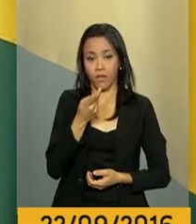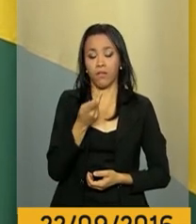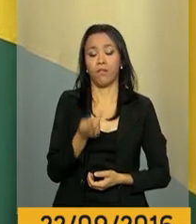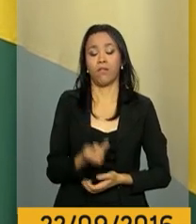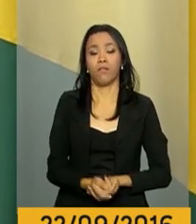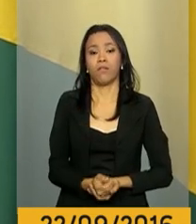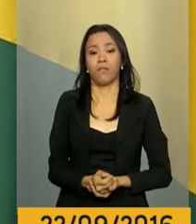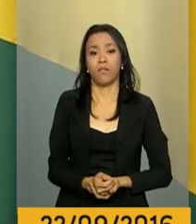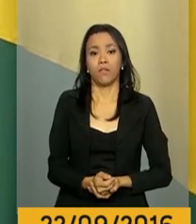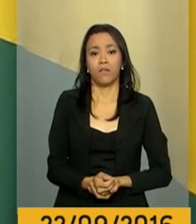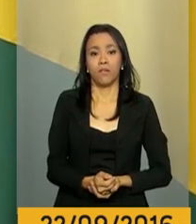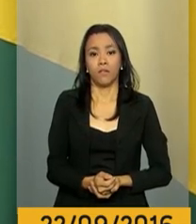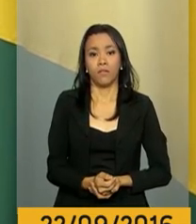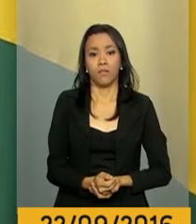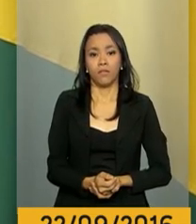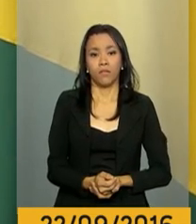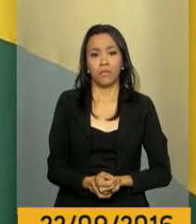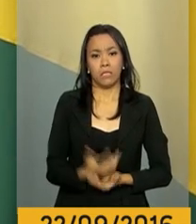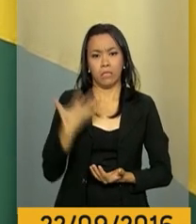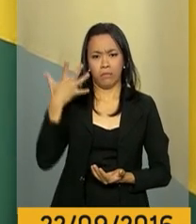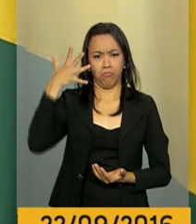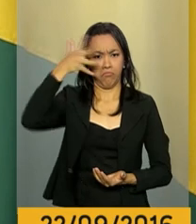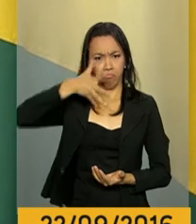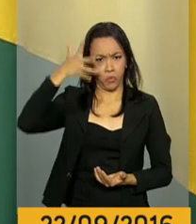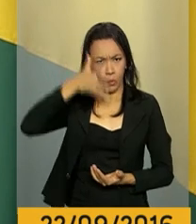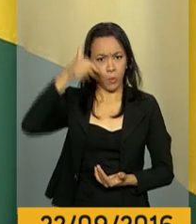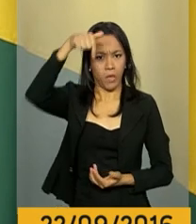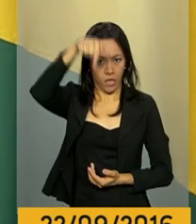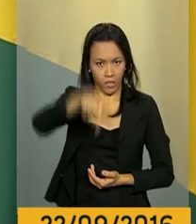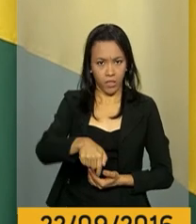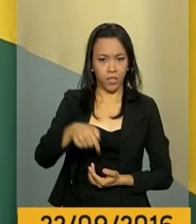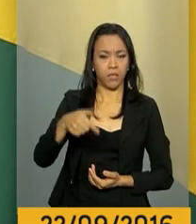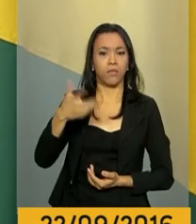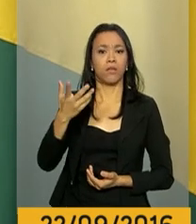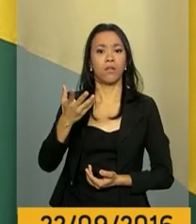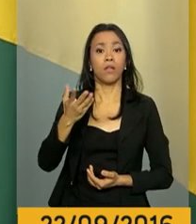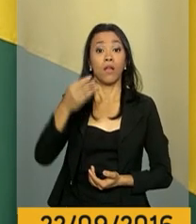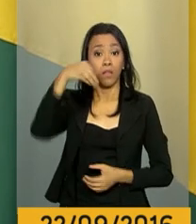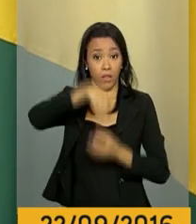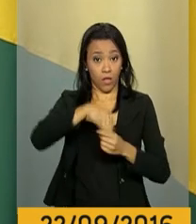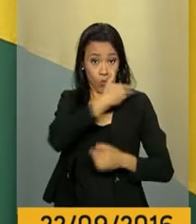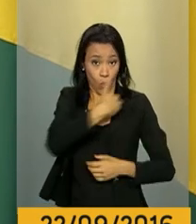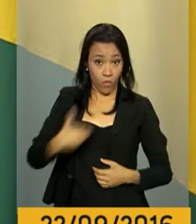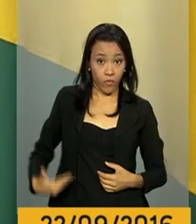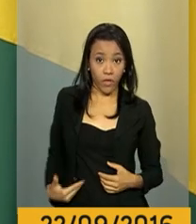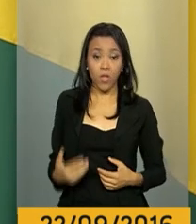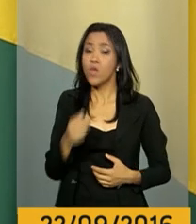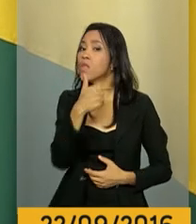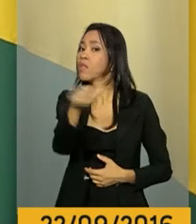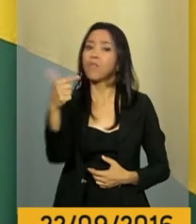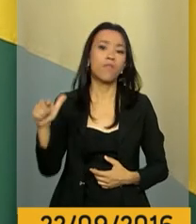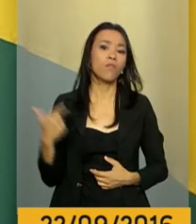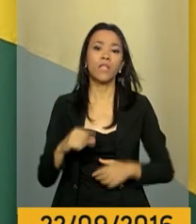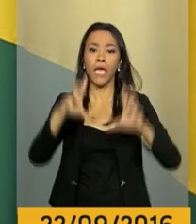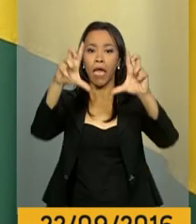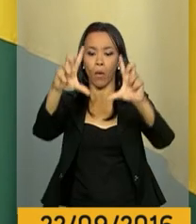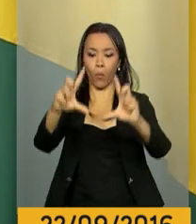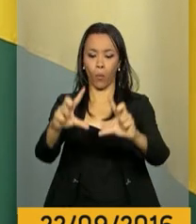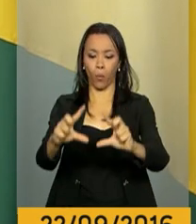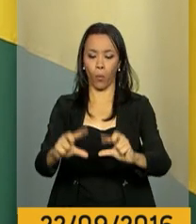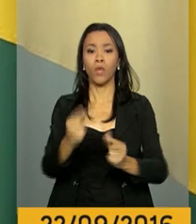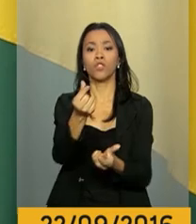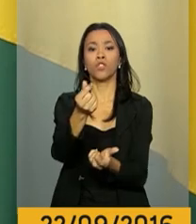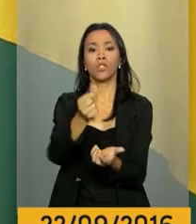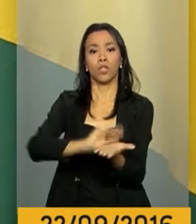muito muito solenemente até que no nosso governo não haverá redução de verbas para